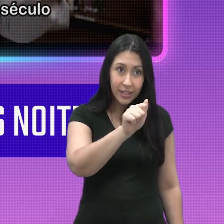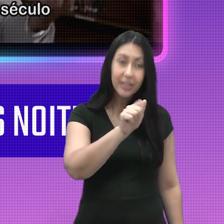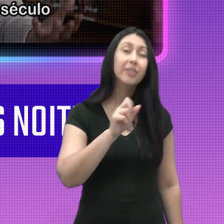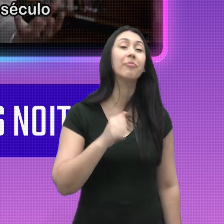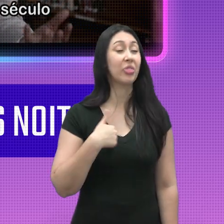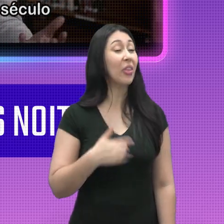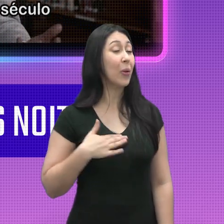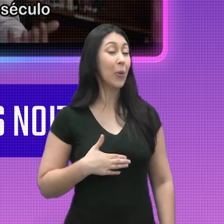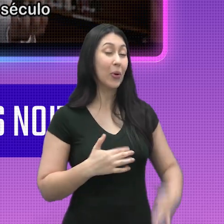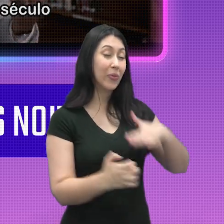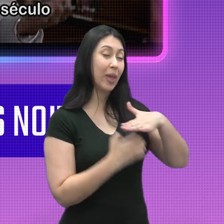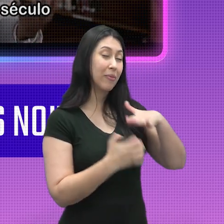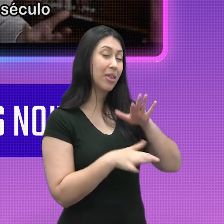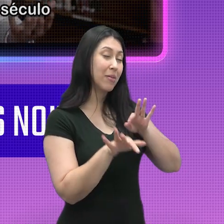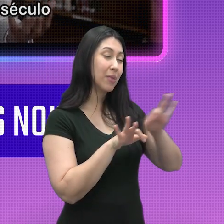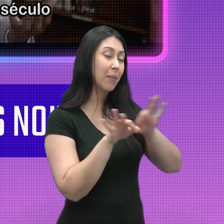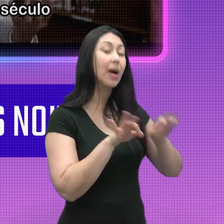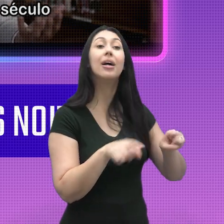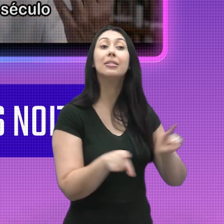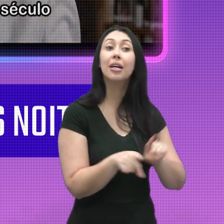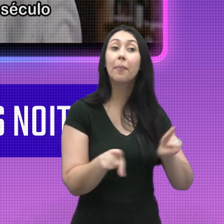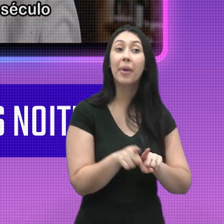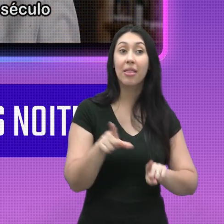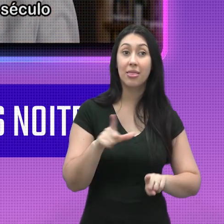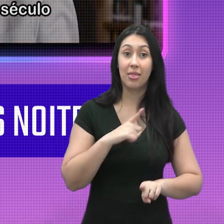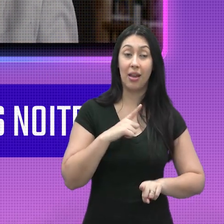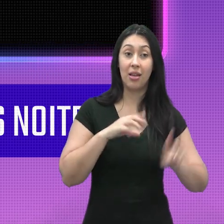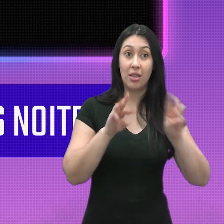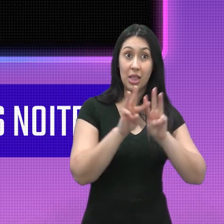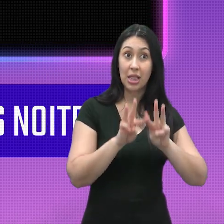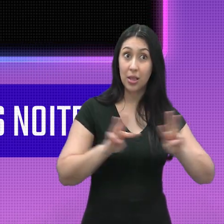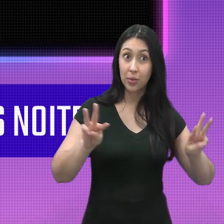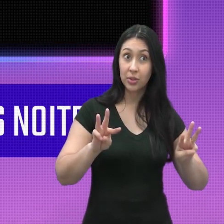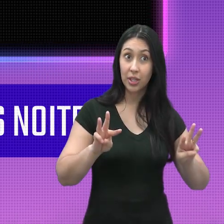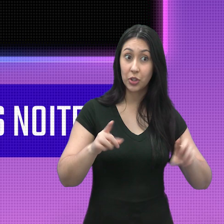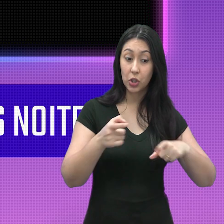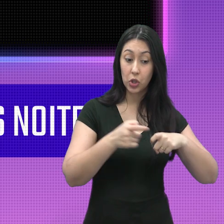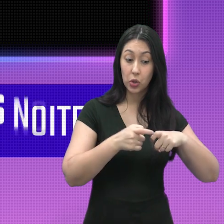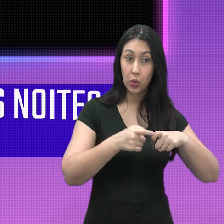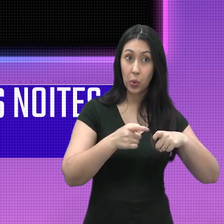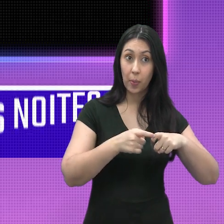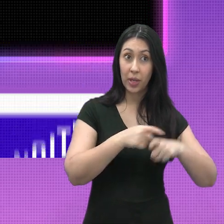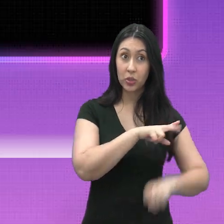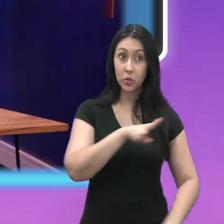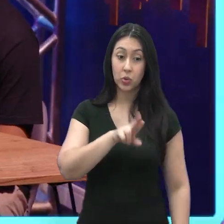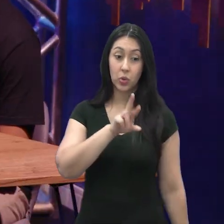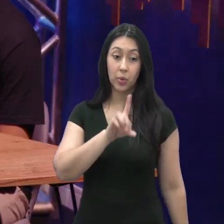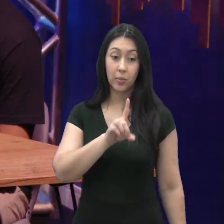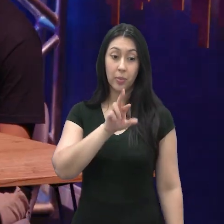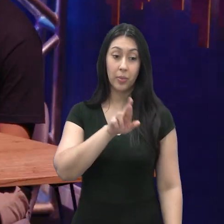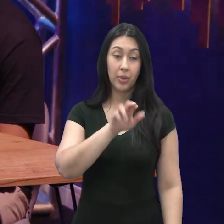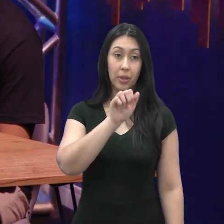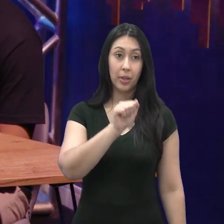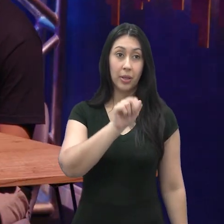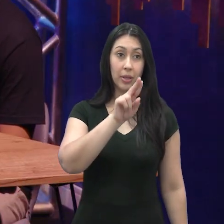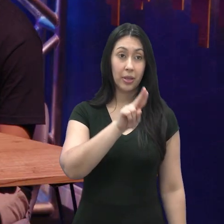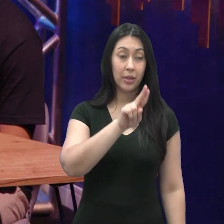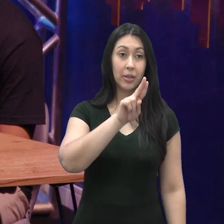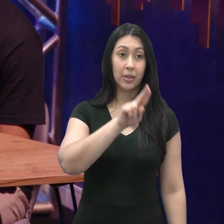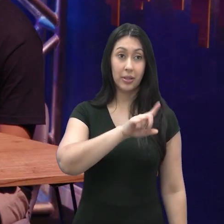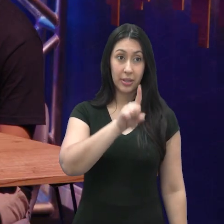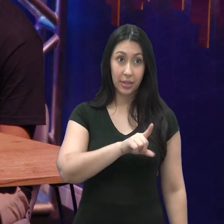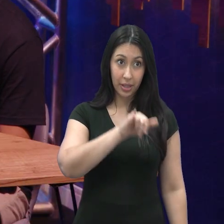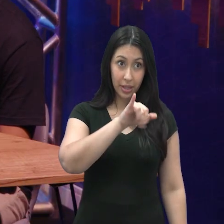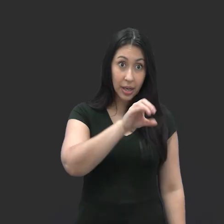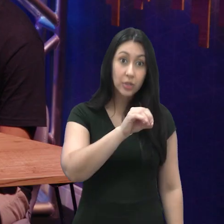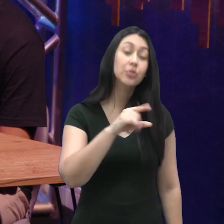produtora. E tá, inclusive, no canal do Drauzio Varela, esse documentário gratuito para todo mundo ver no YouTube. É só olhar lá.